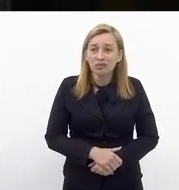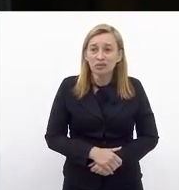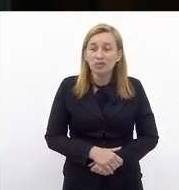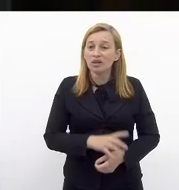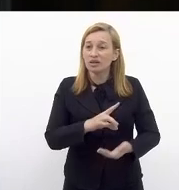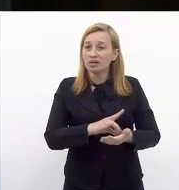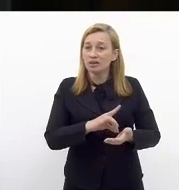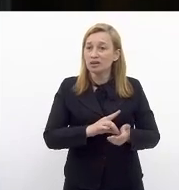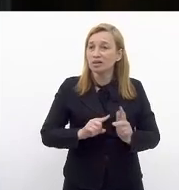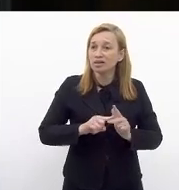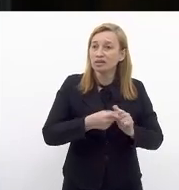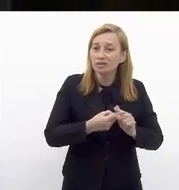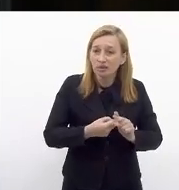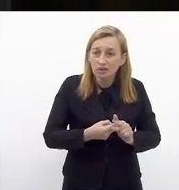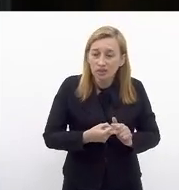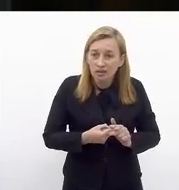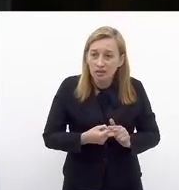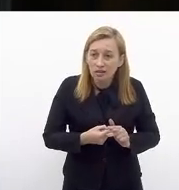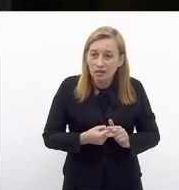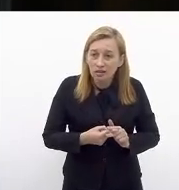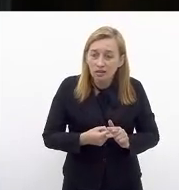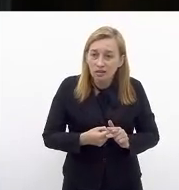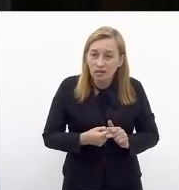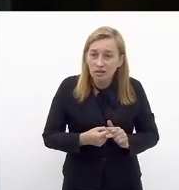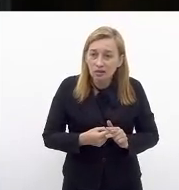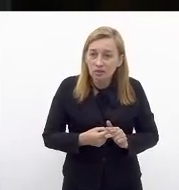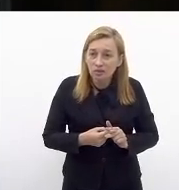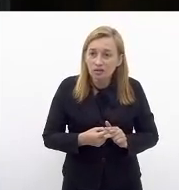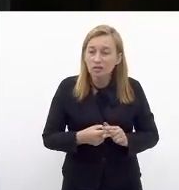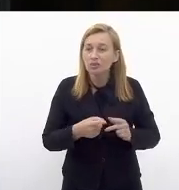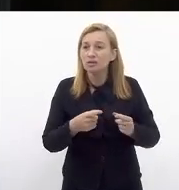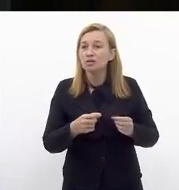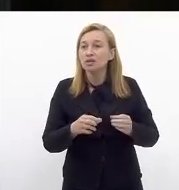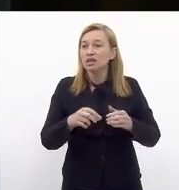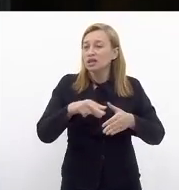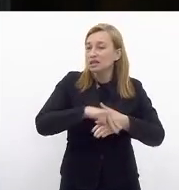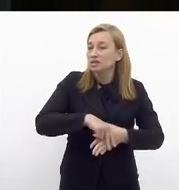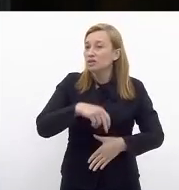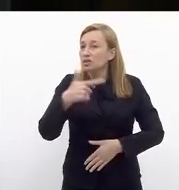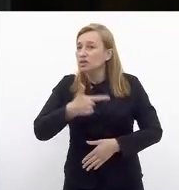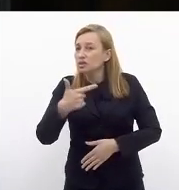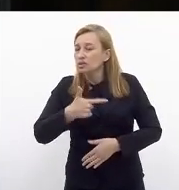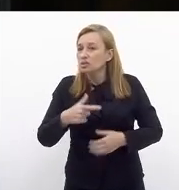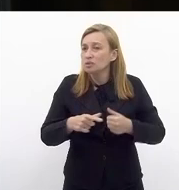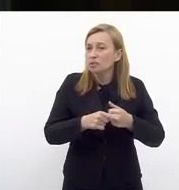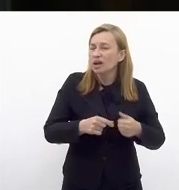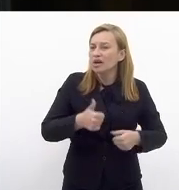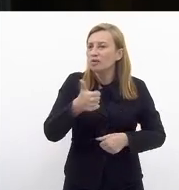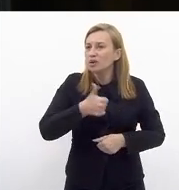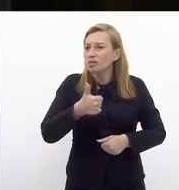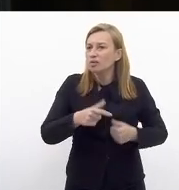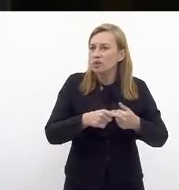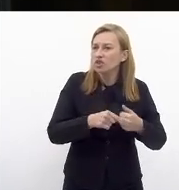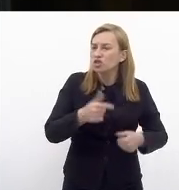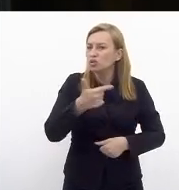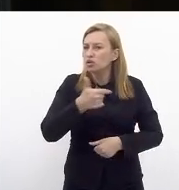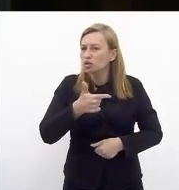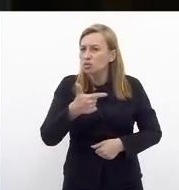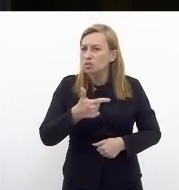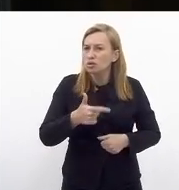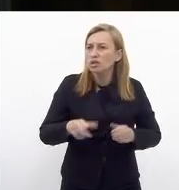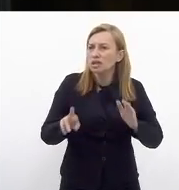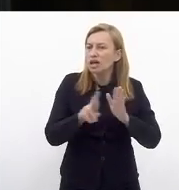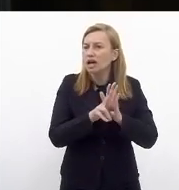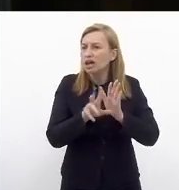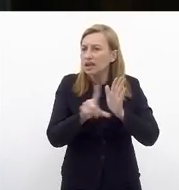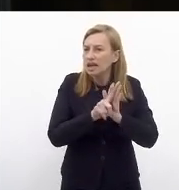validade que regulamentou oito uma e ele diz o disposto do inciso 2º do parágrafo primeiro do artigo 2º da